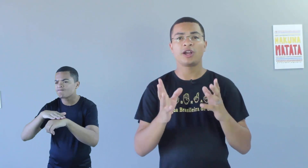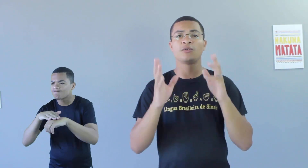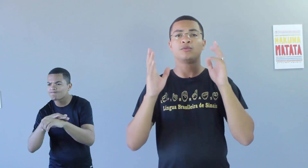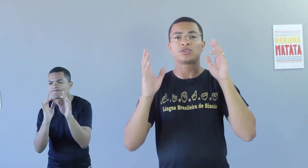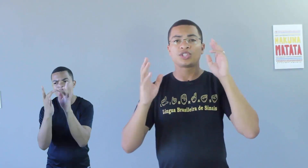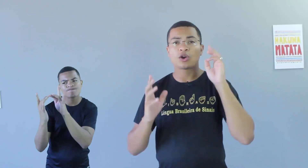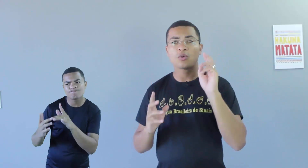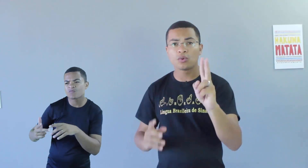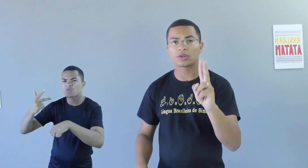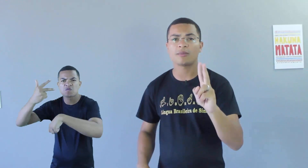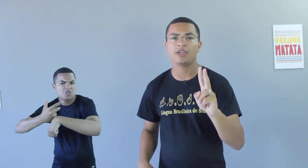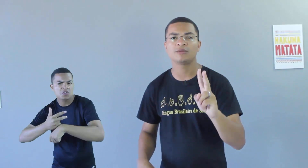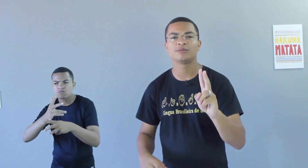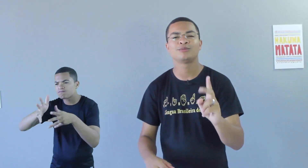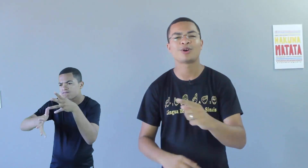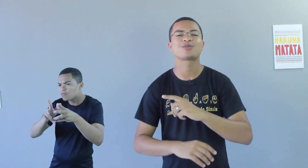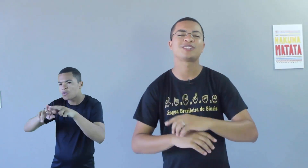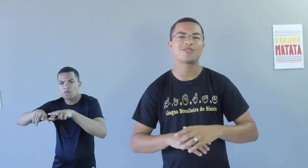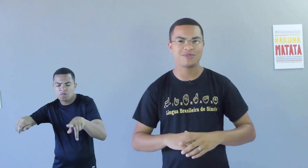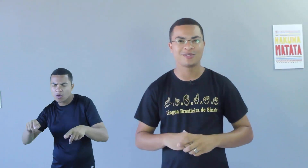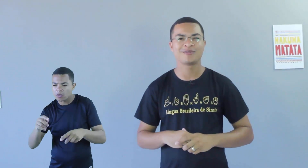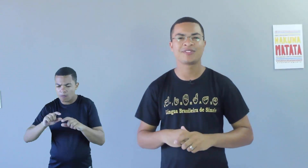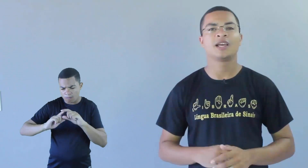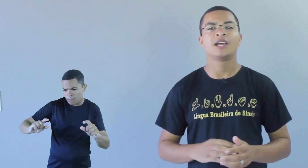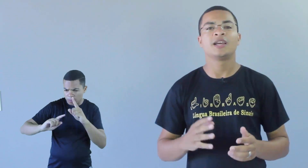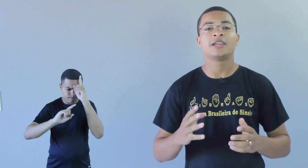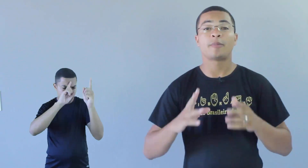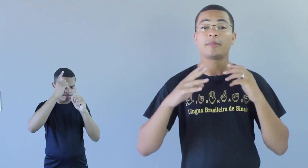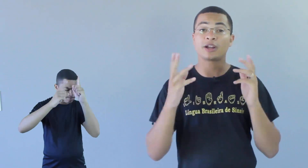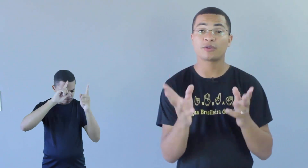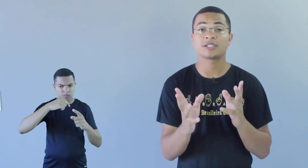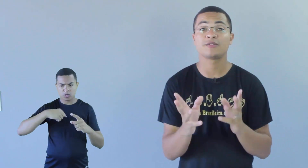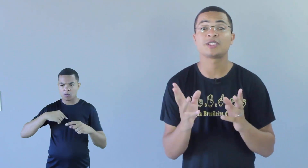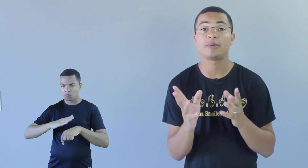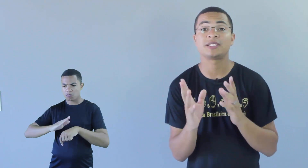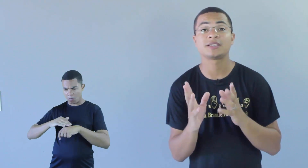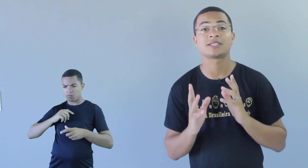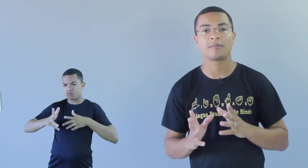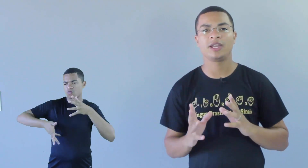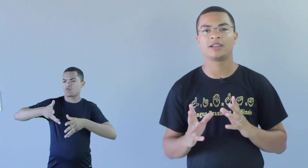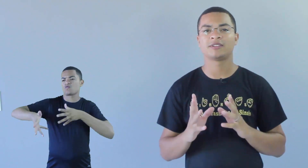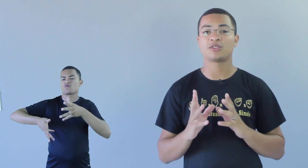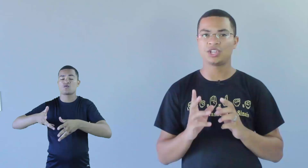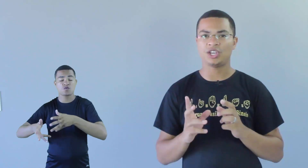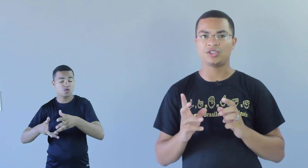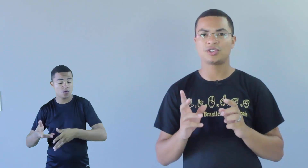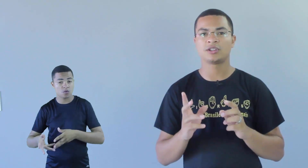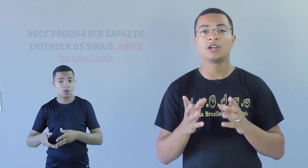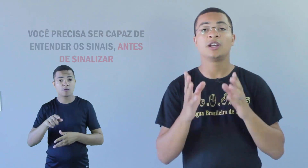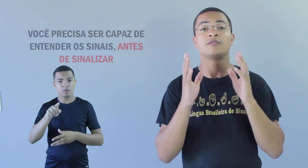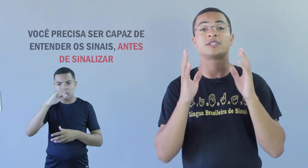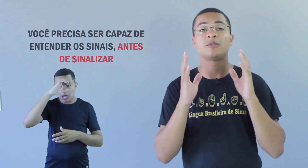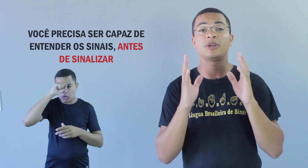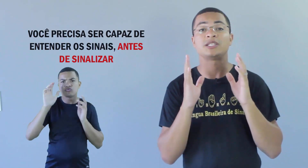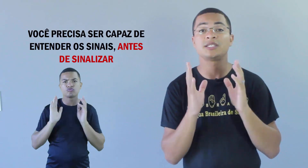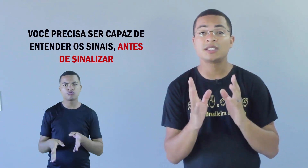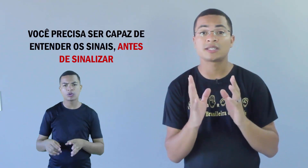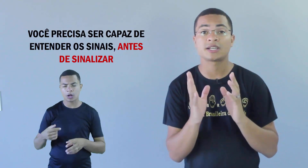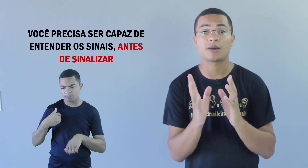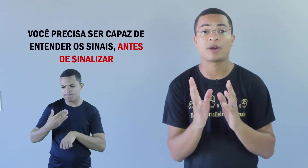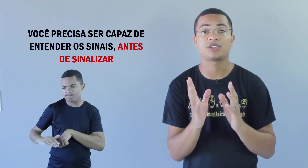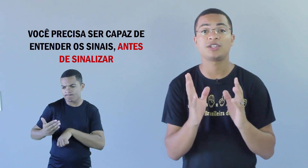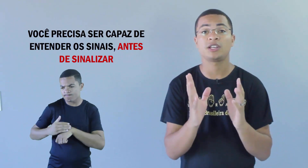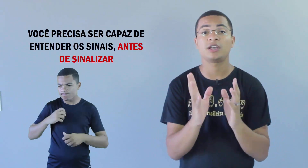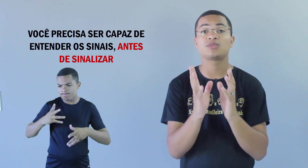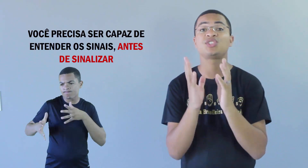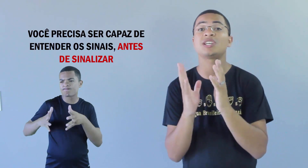você escolheu o segundo caminho, pode contar comigo. E a primeira coisa que você precisa saber é o seguinte: você precisa